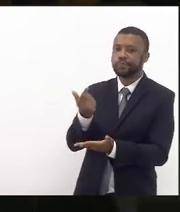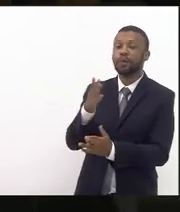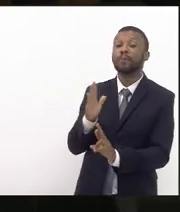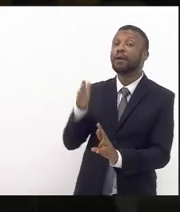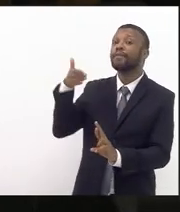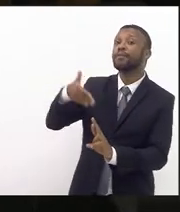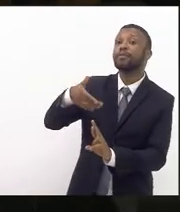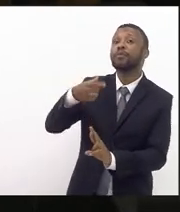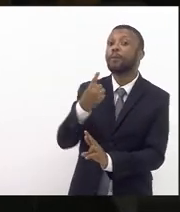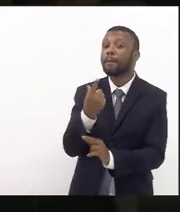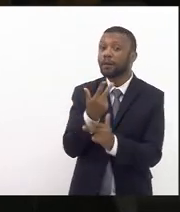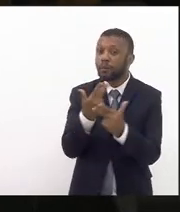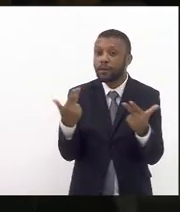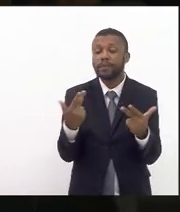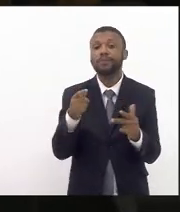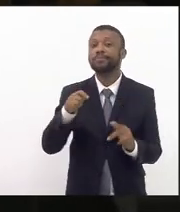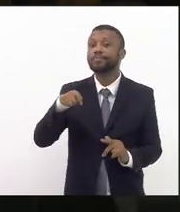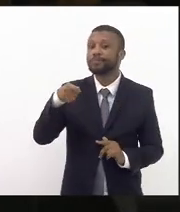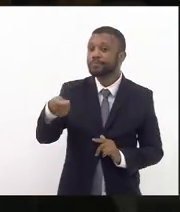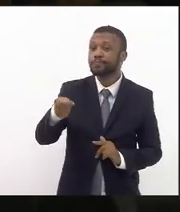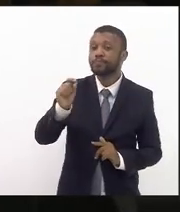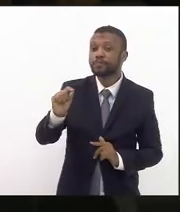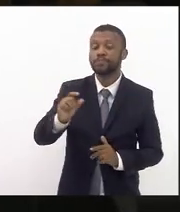a uma coisa chamada